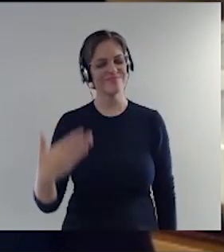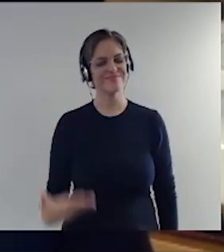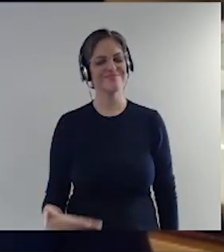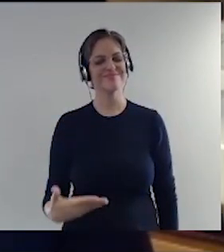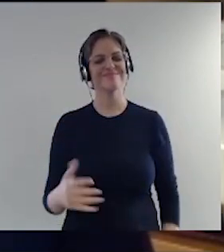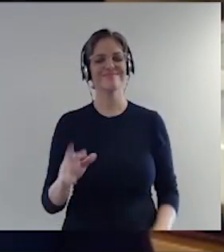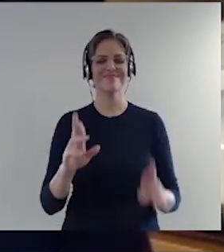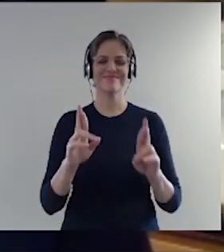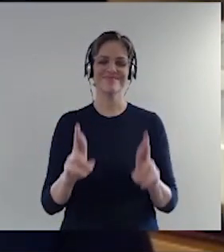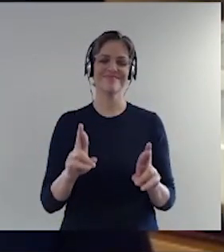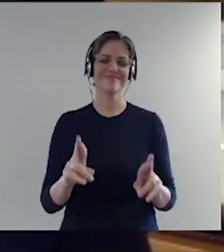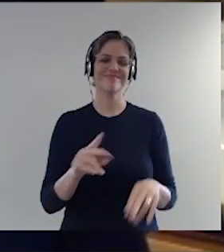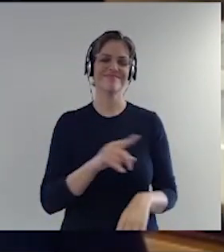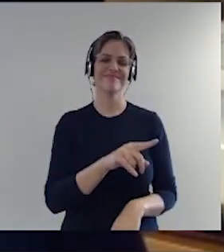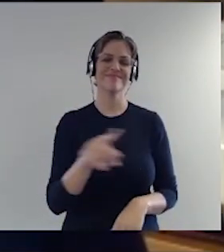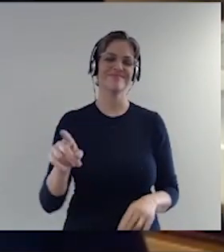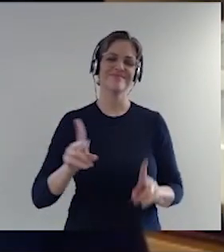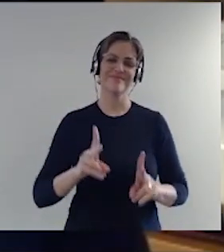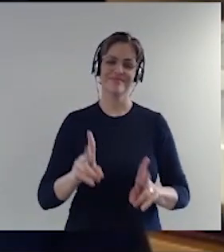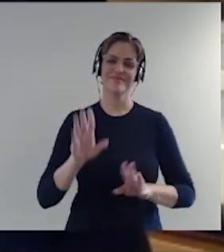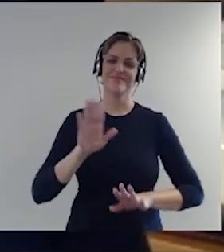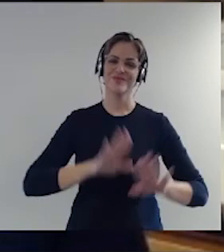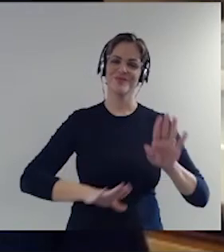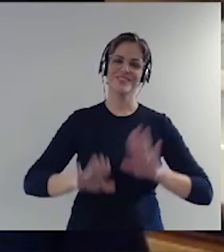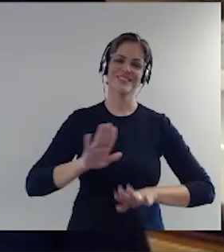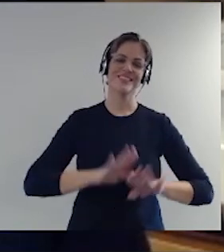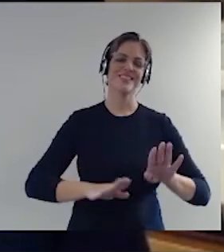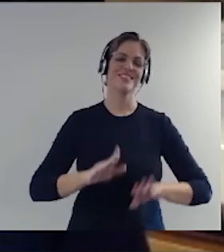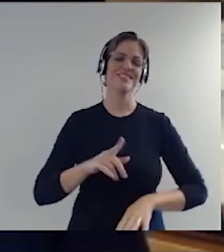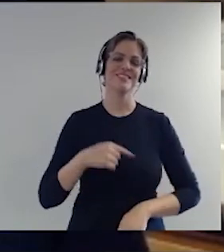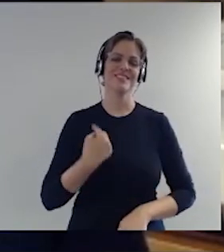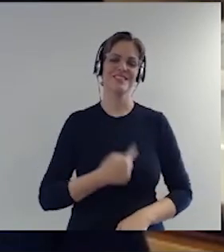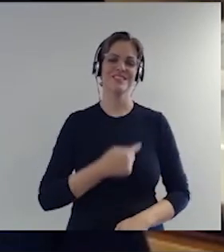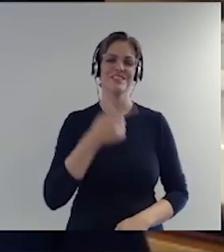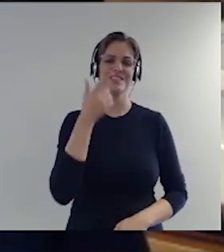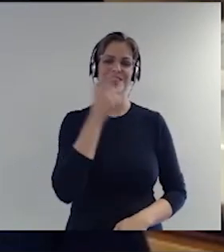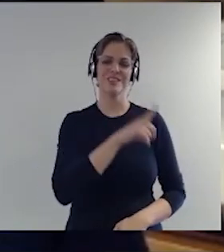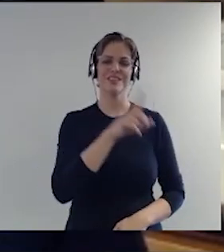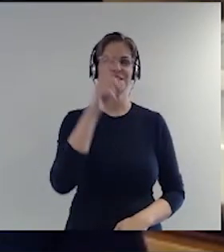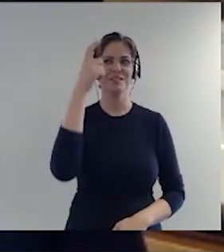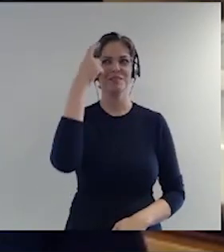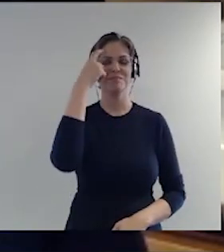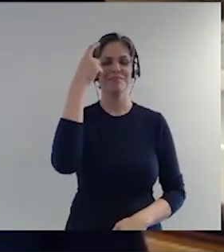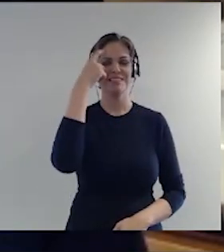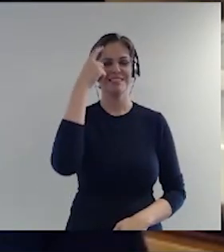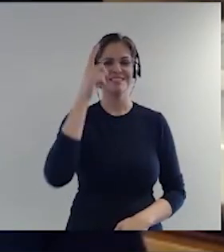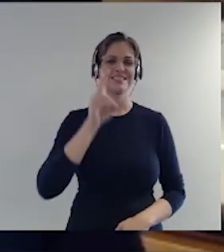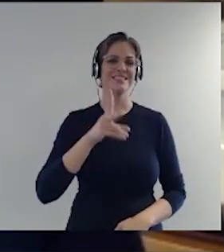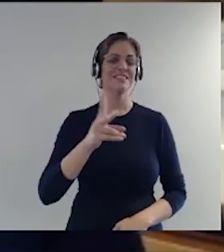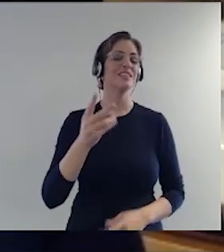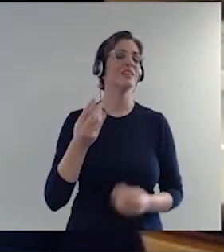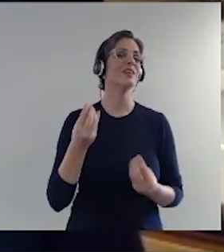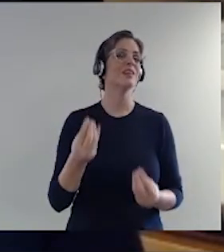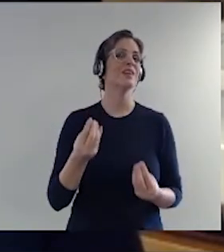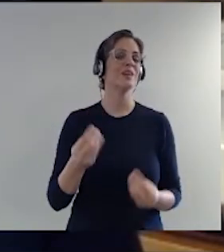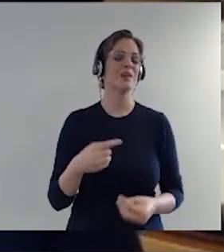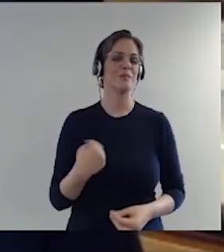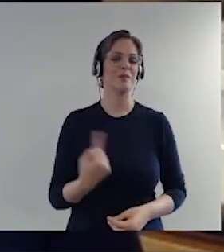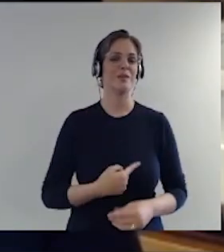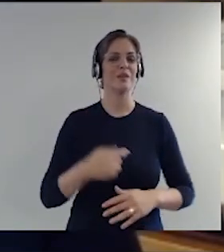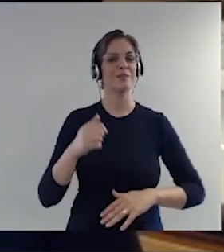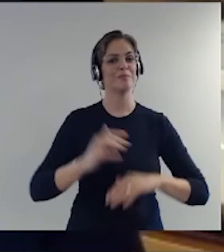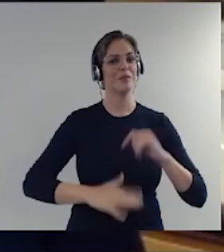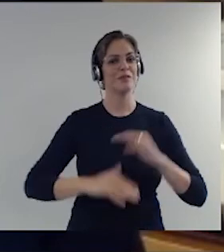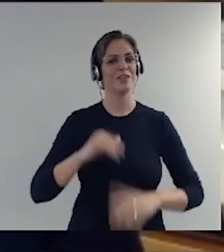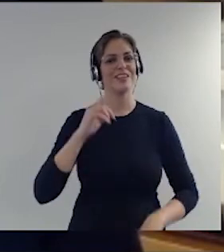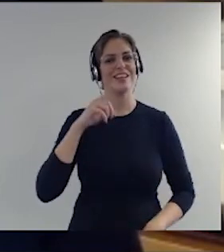que todos vocês continuem se cuidando, para que possamos continuar pensando a respeito do que nós, profissionais do